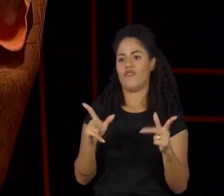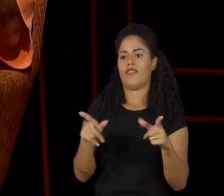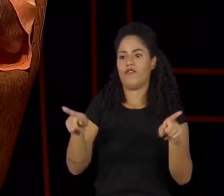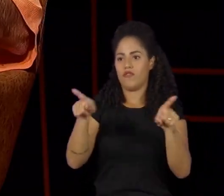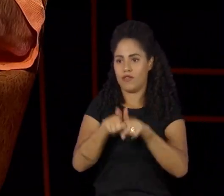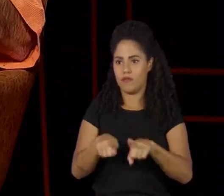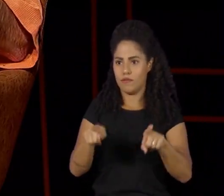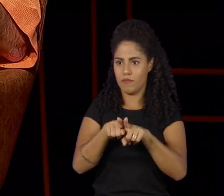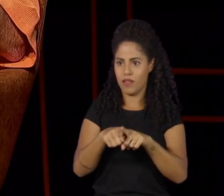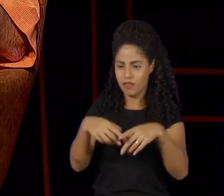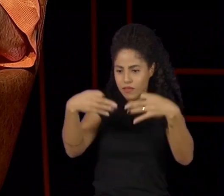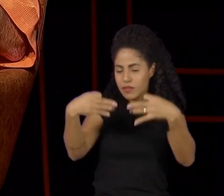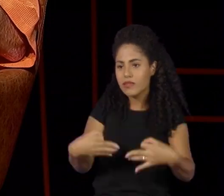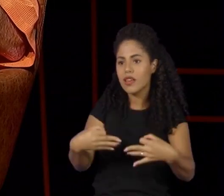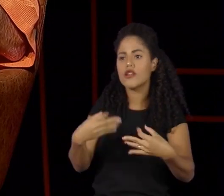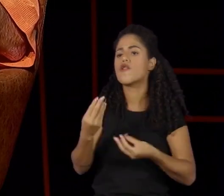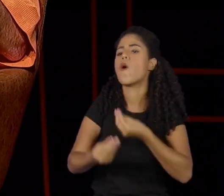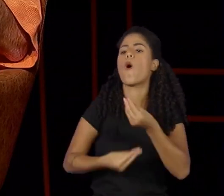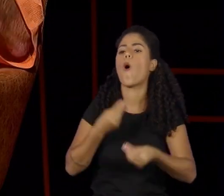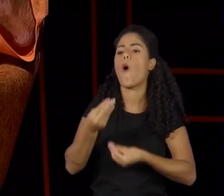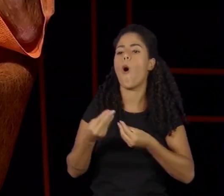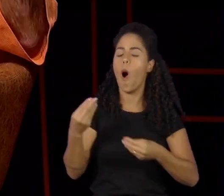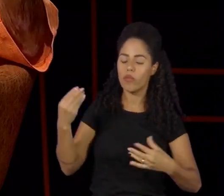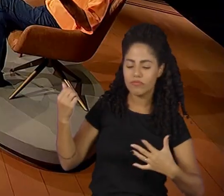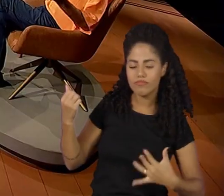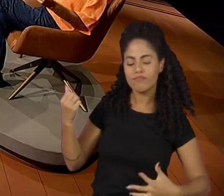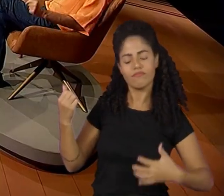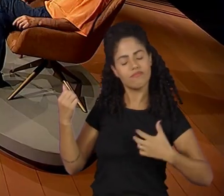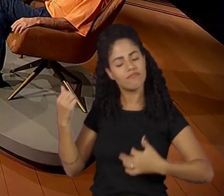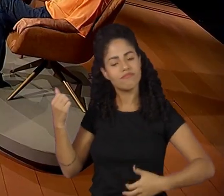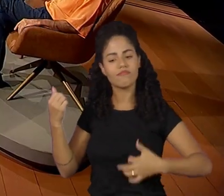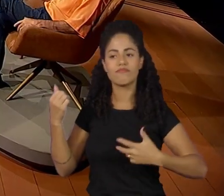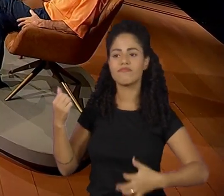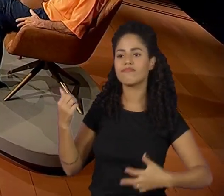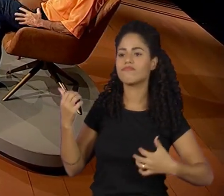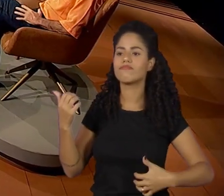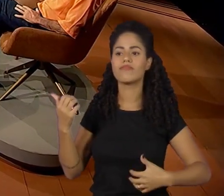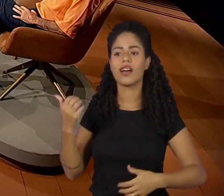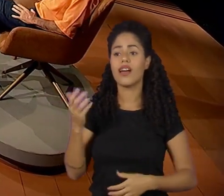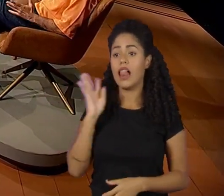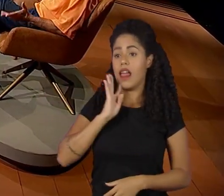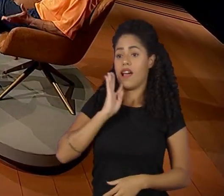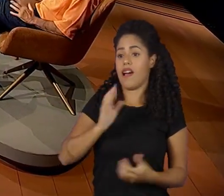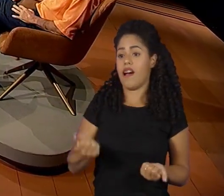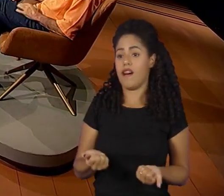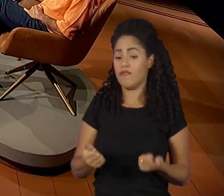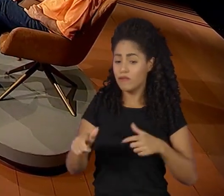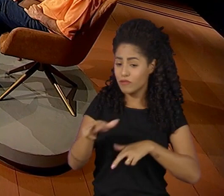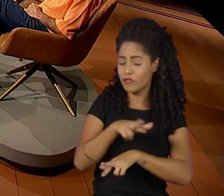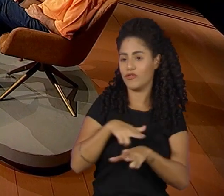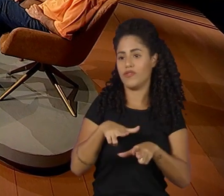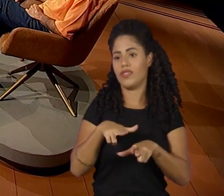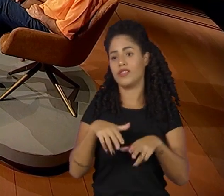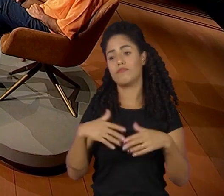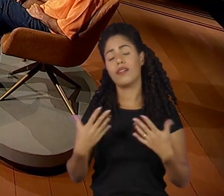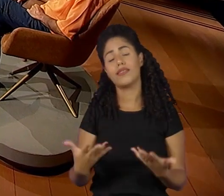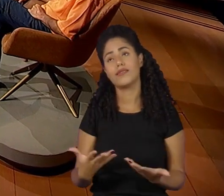o pastoril, a moda de viola, a coisa, entendeu? Mas, infelizmente, não é